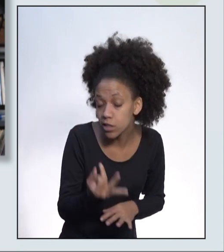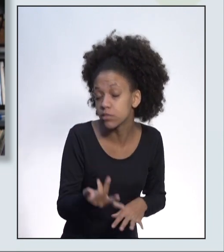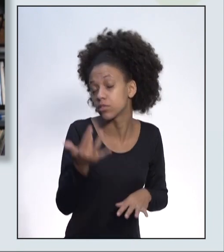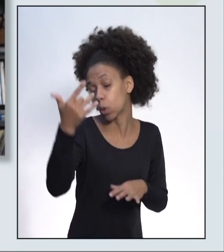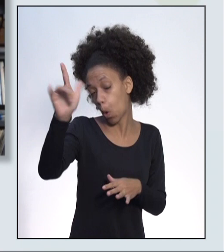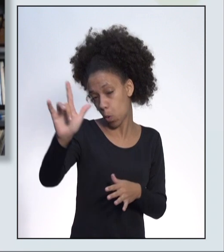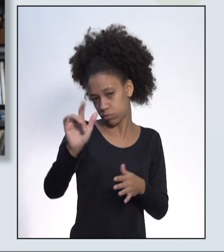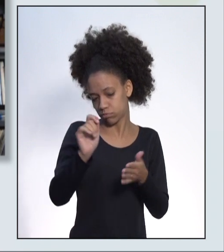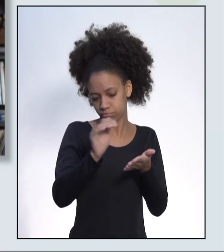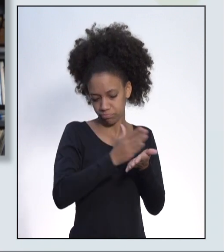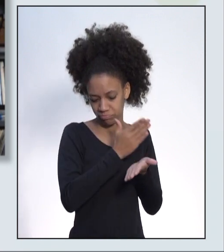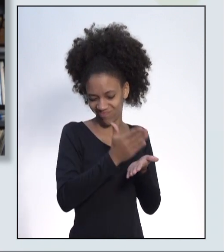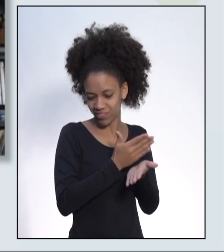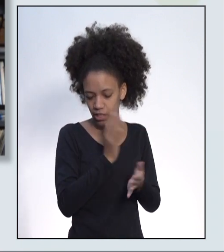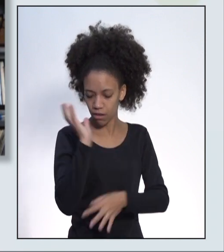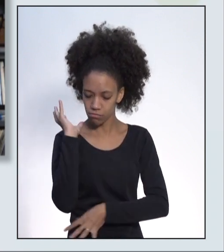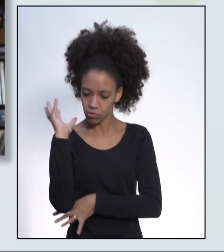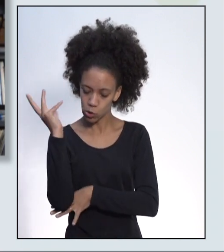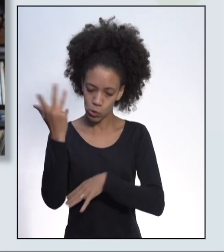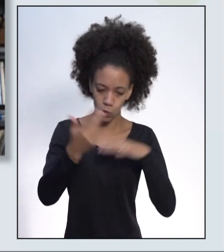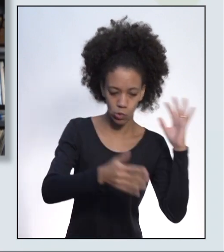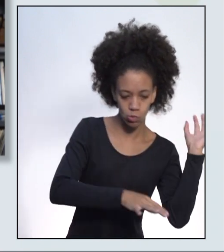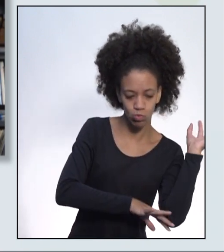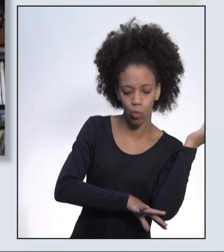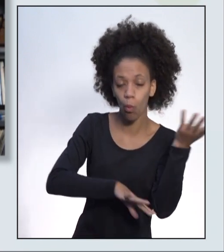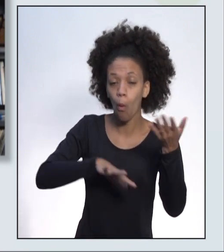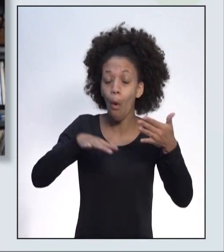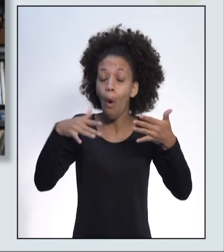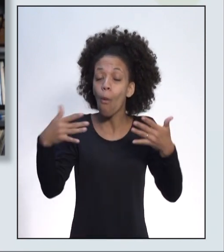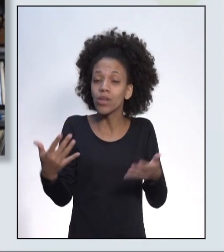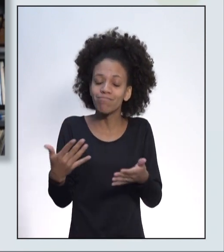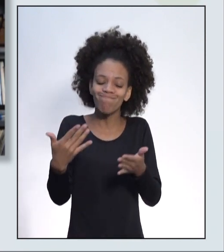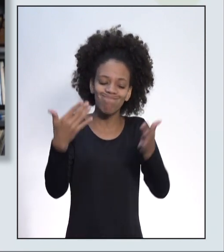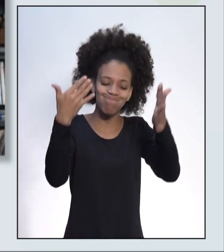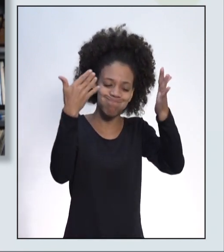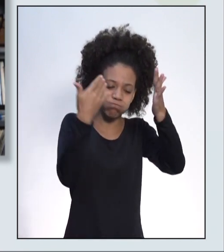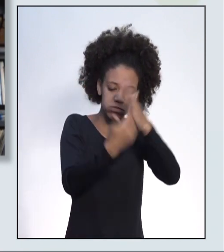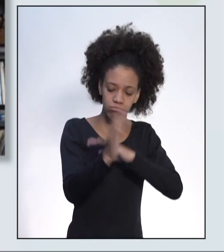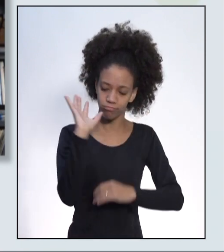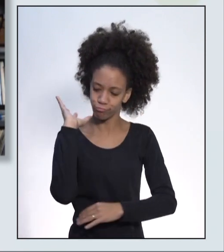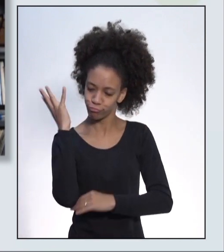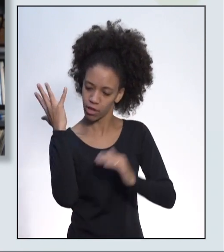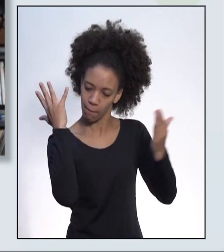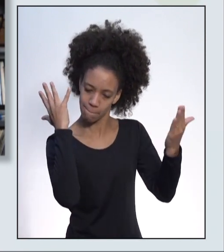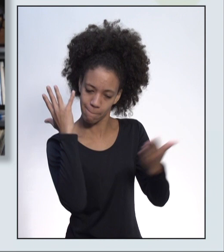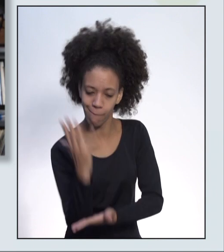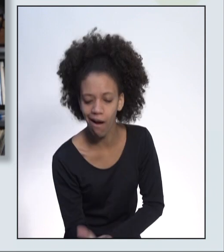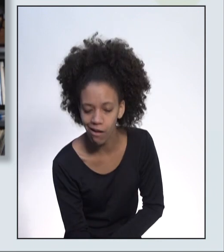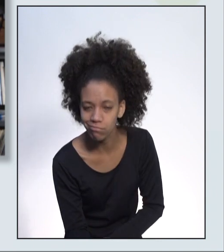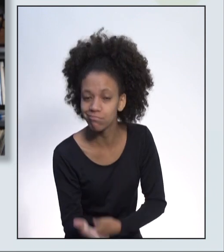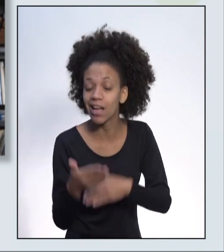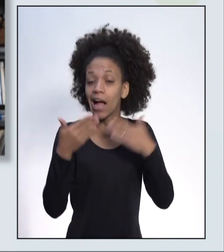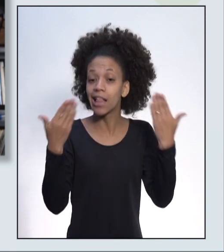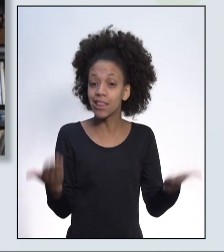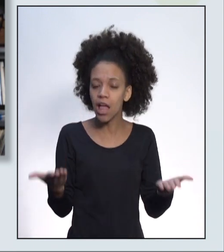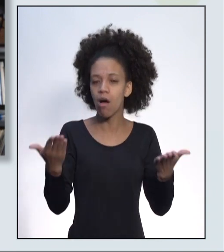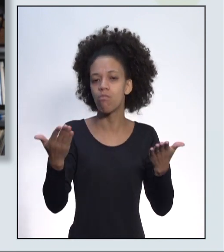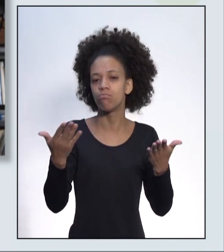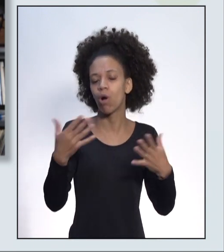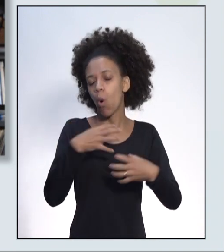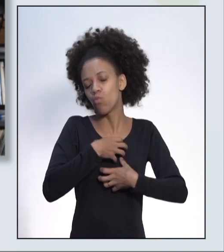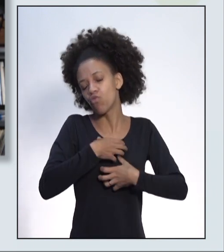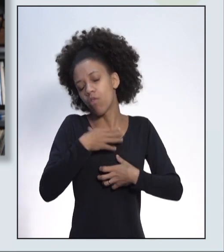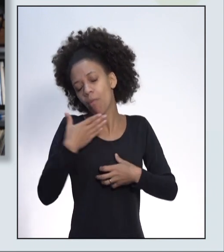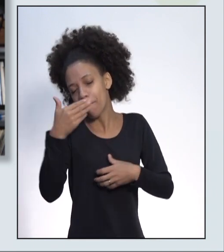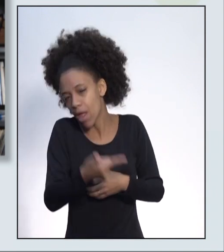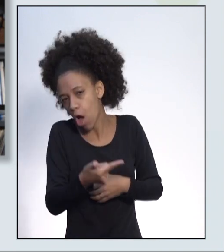sobrevive em cada estado do Brasil, né? Quanto que foi perdido, quanto que ainda sobrevive. Então, a melhor maneira de contar isso